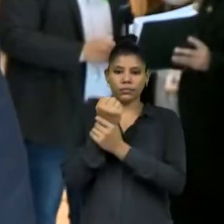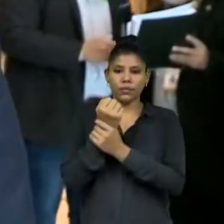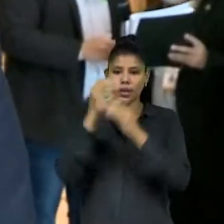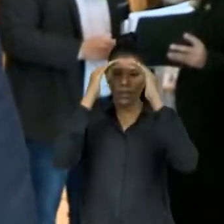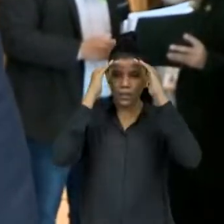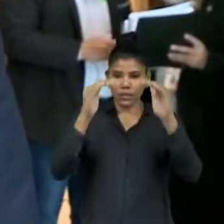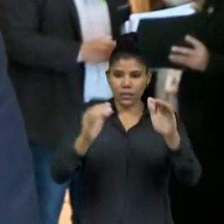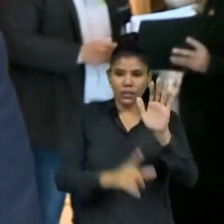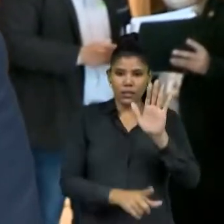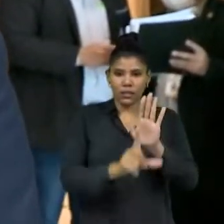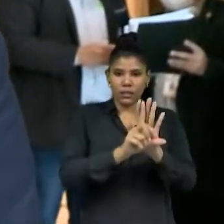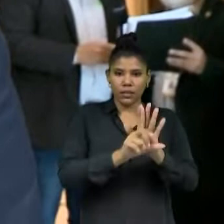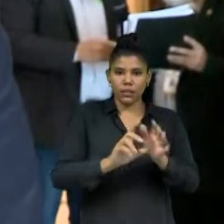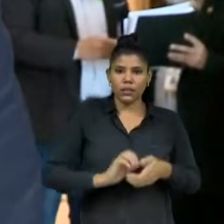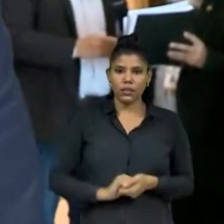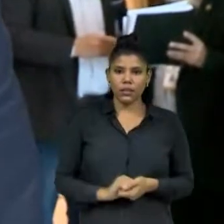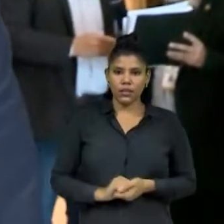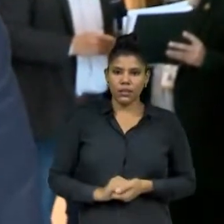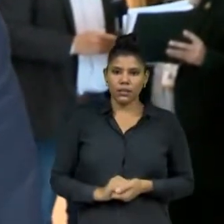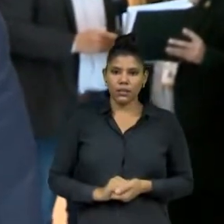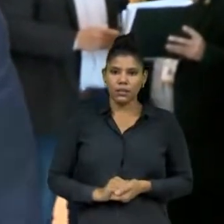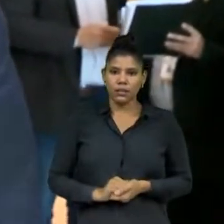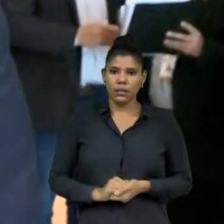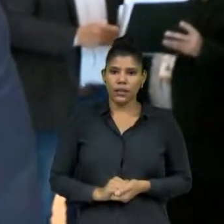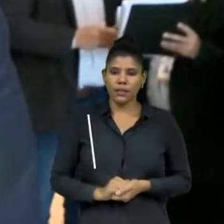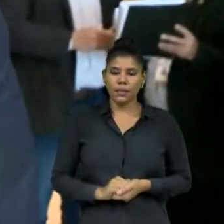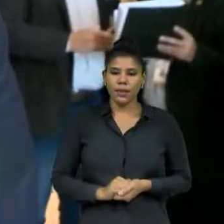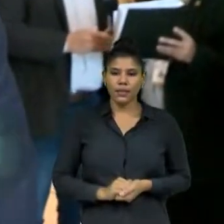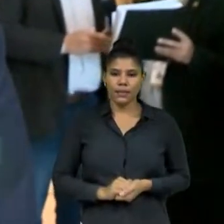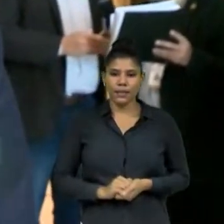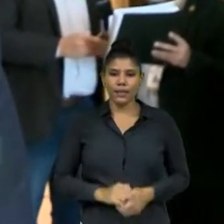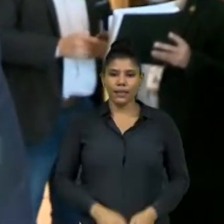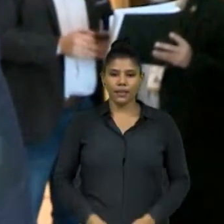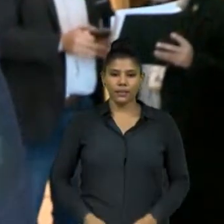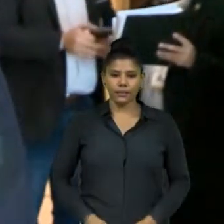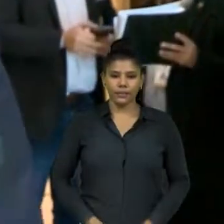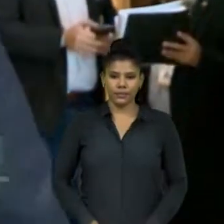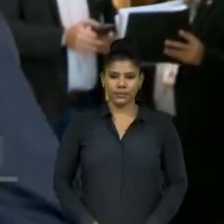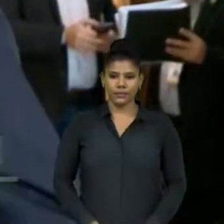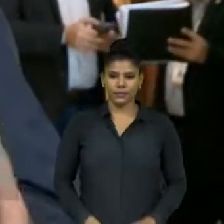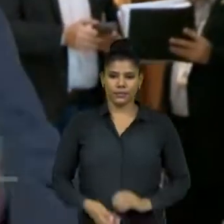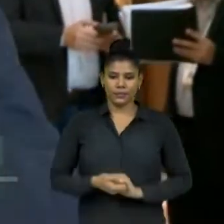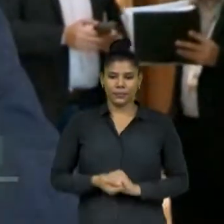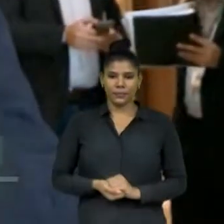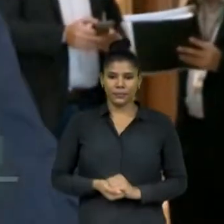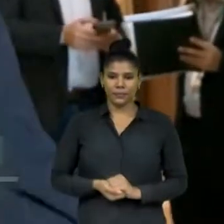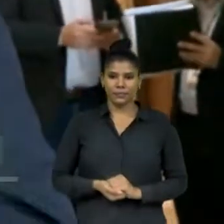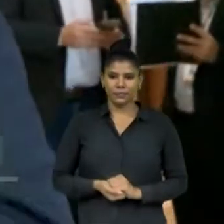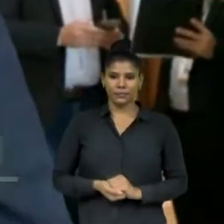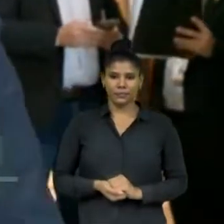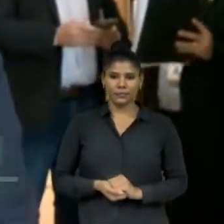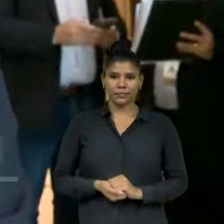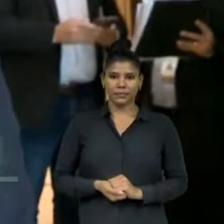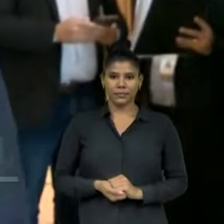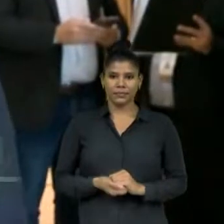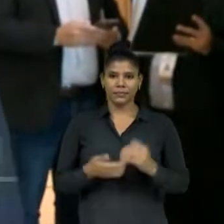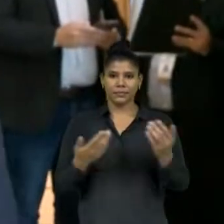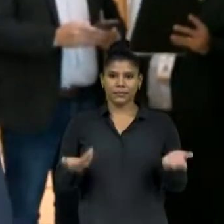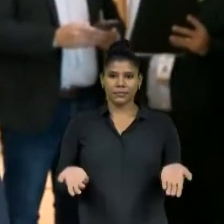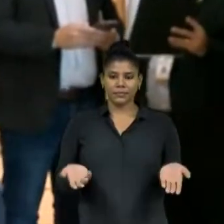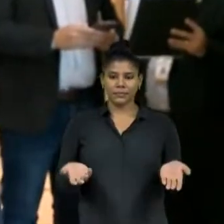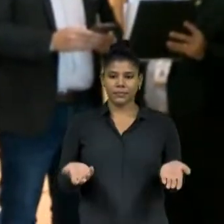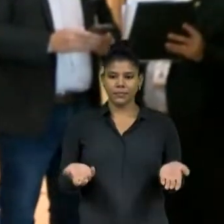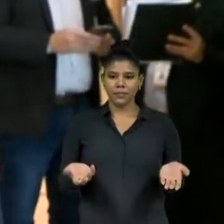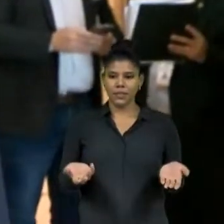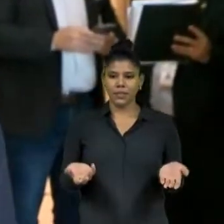a gente escolheu a carreira militar, a gente assume também que molda essa carreira, né? Hierarquia e